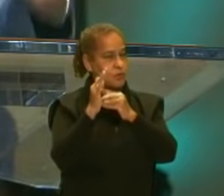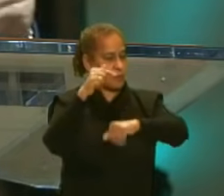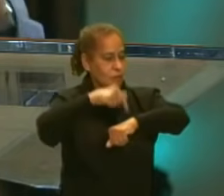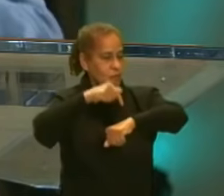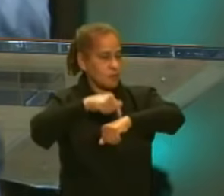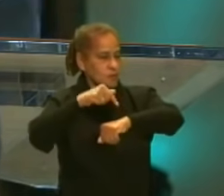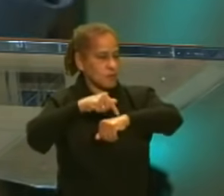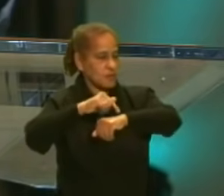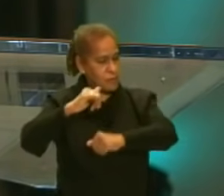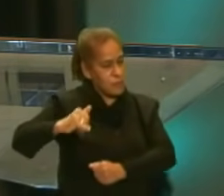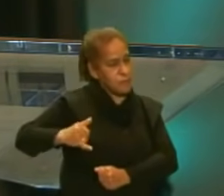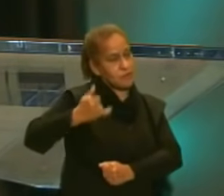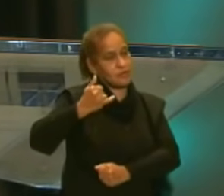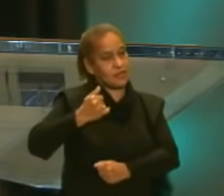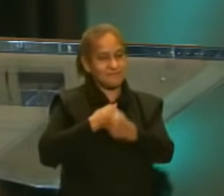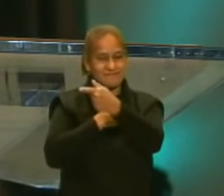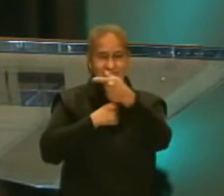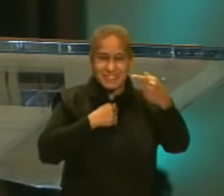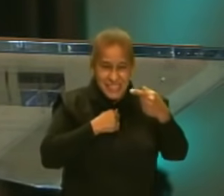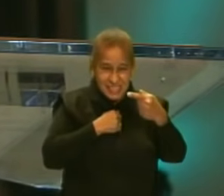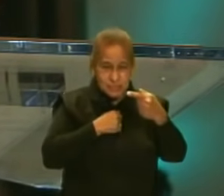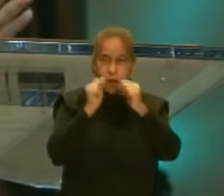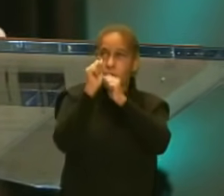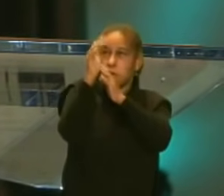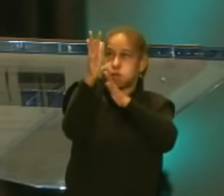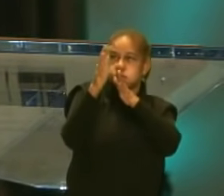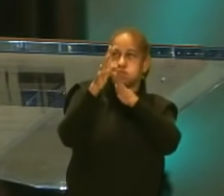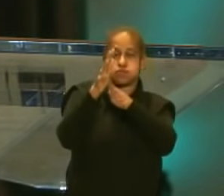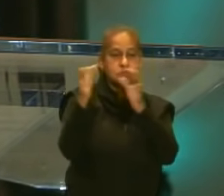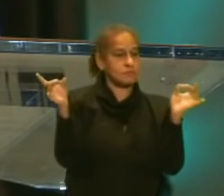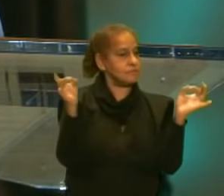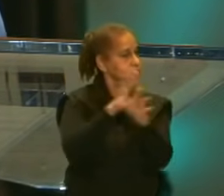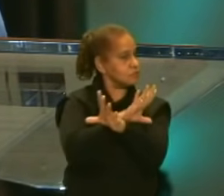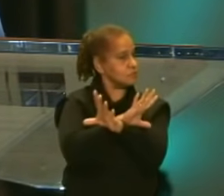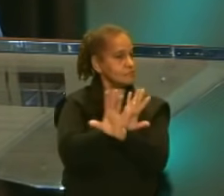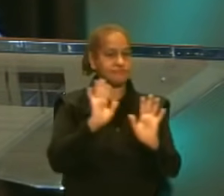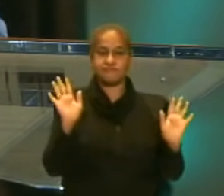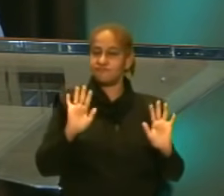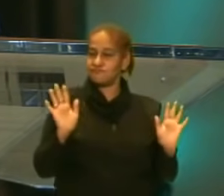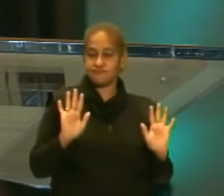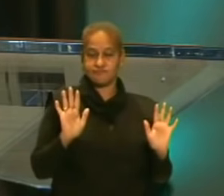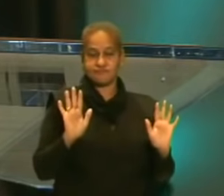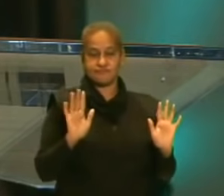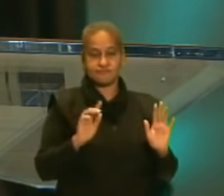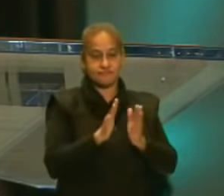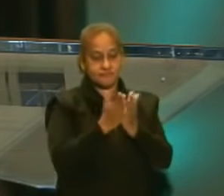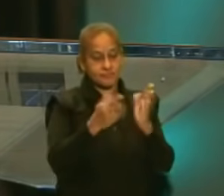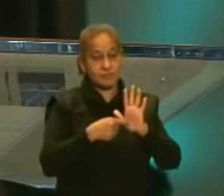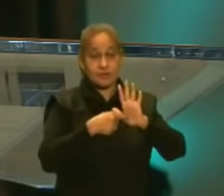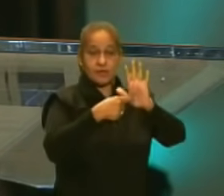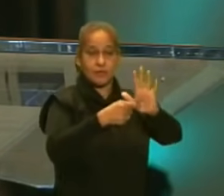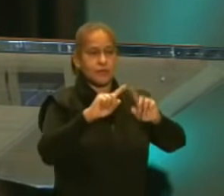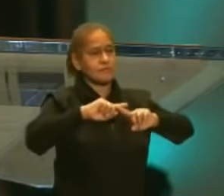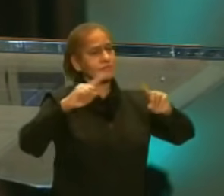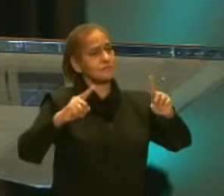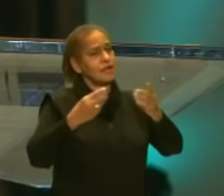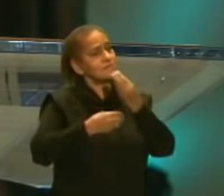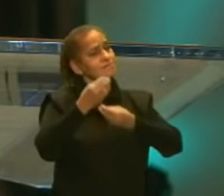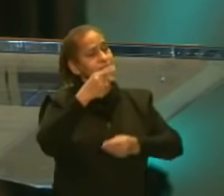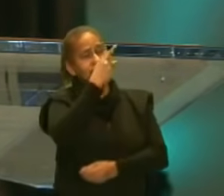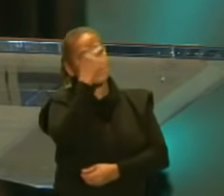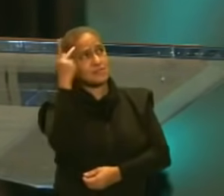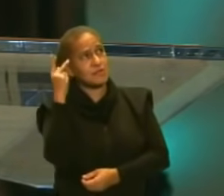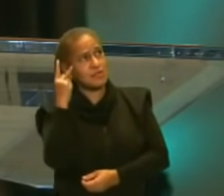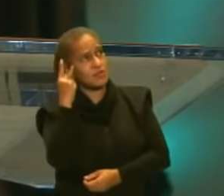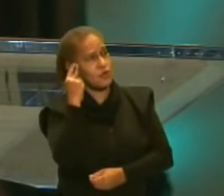Quando tocar a sétima, acabou, não tem mais jeito. É isso que a Bíblia está falando. Agora, como é que as pessoas olham para esse texto que a gente